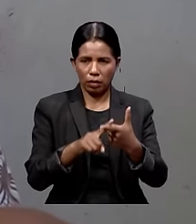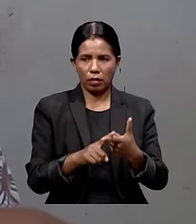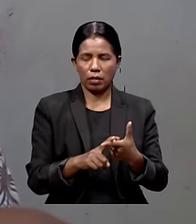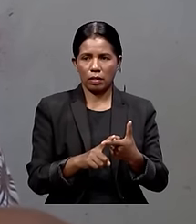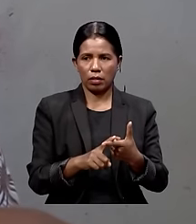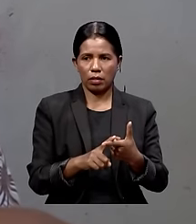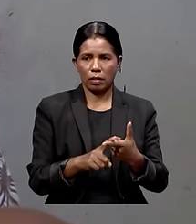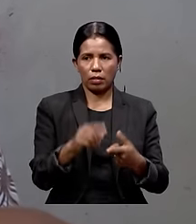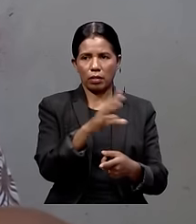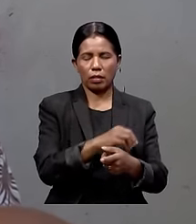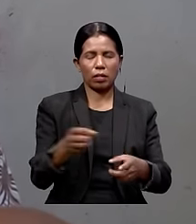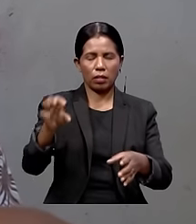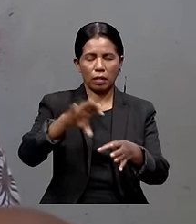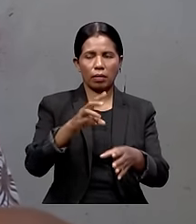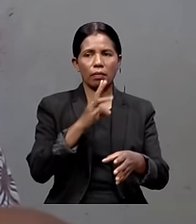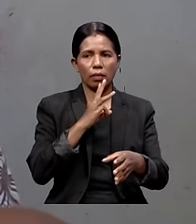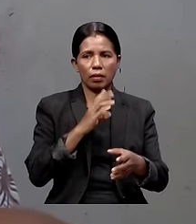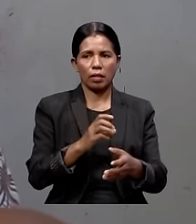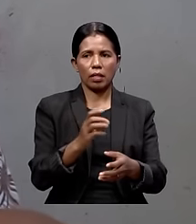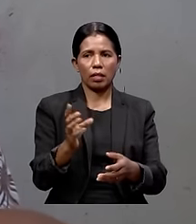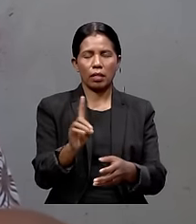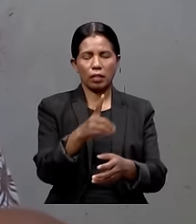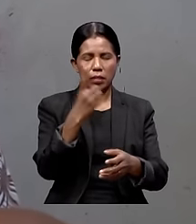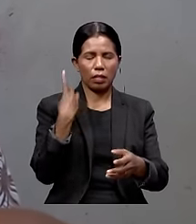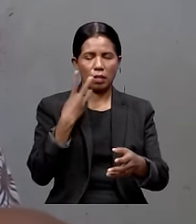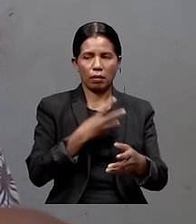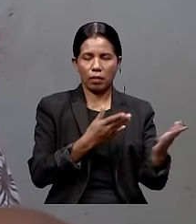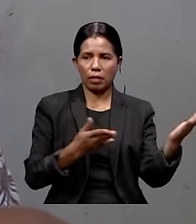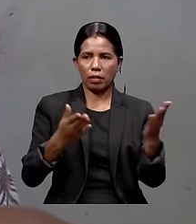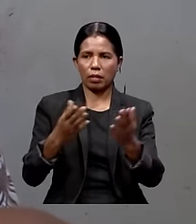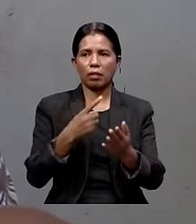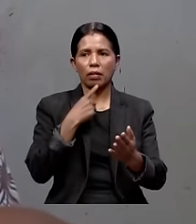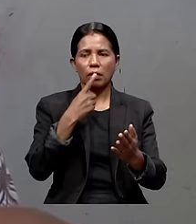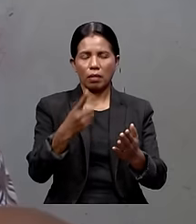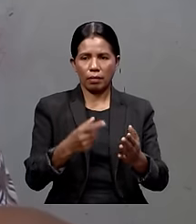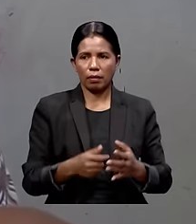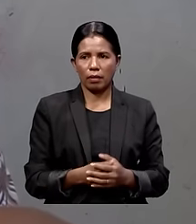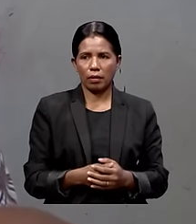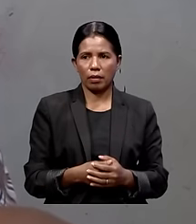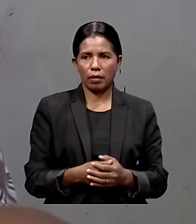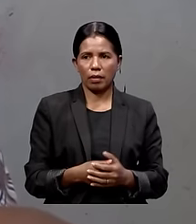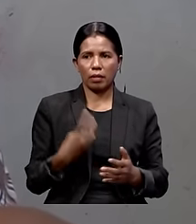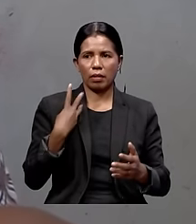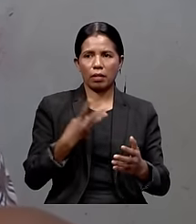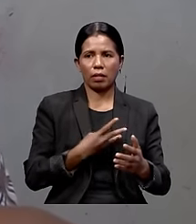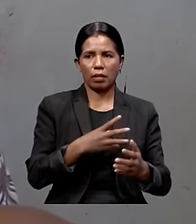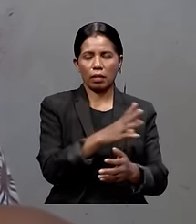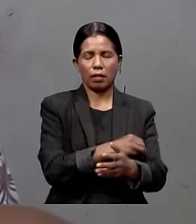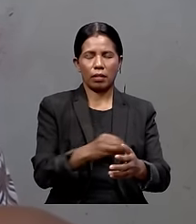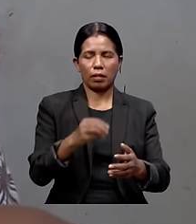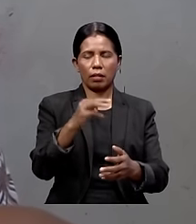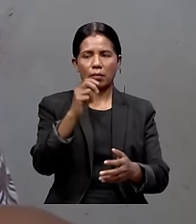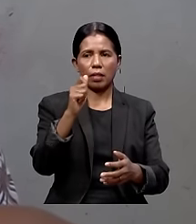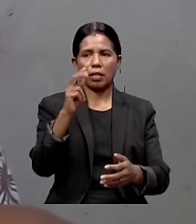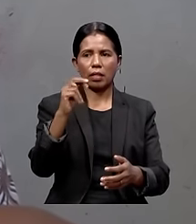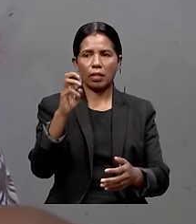dona roteya fui be. Dari sana amilori ona ter muliu mai di sini nona oh ami fasi ve manel magoda ni Europa ke